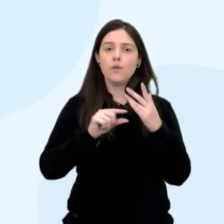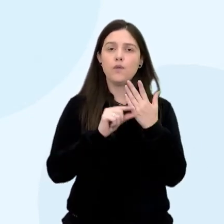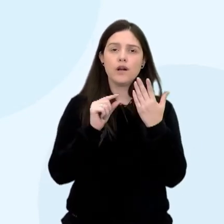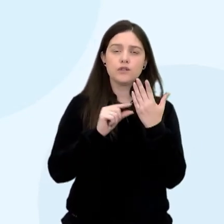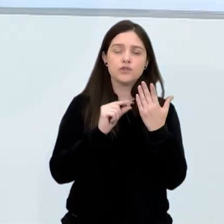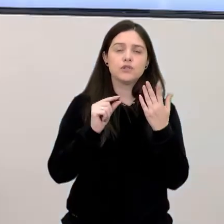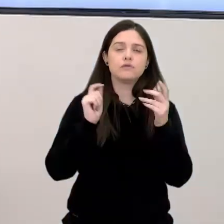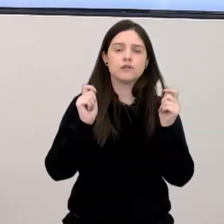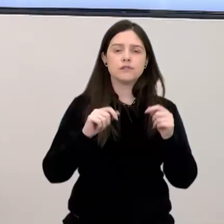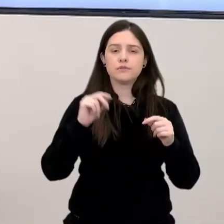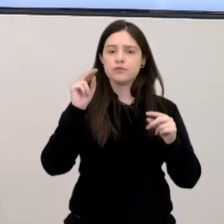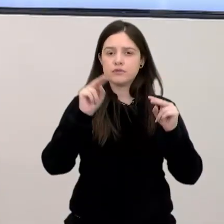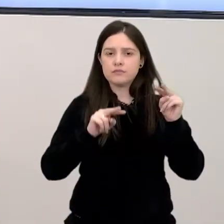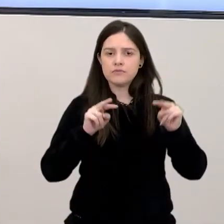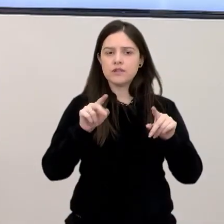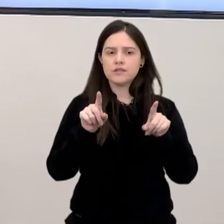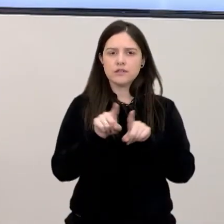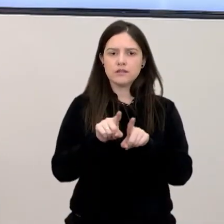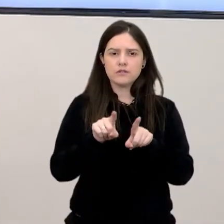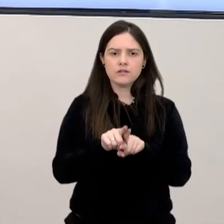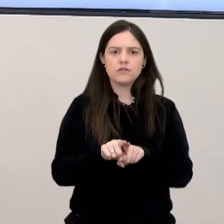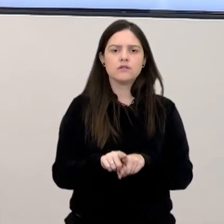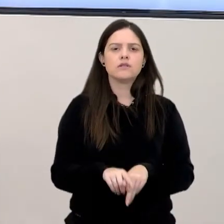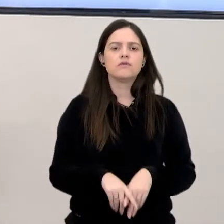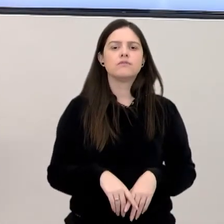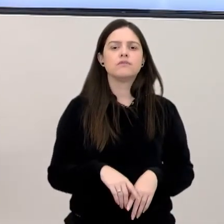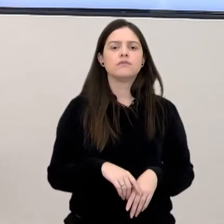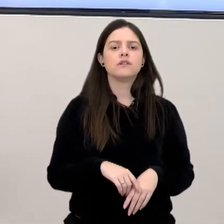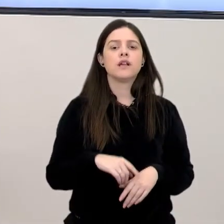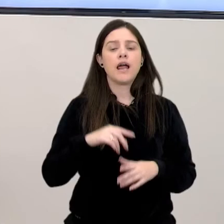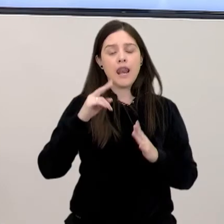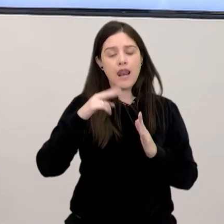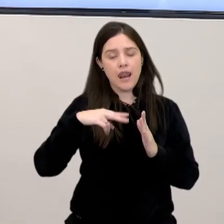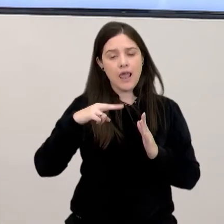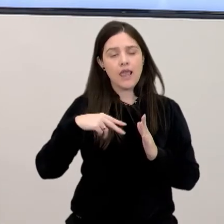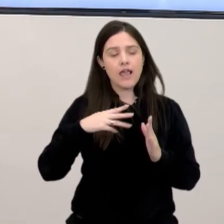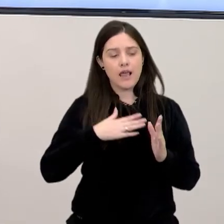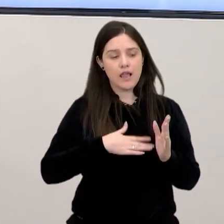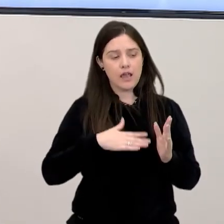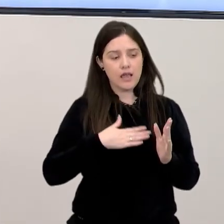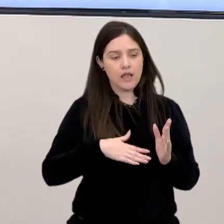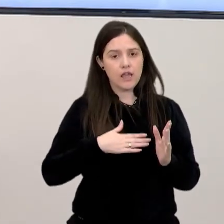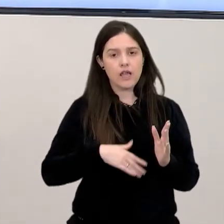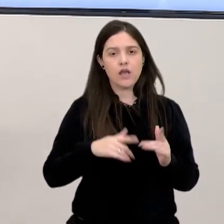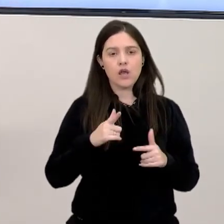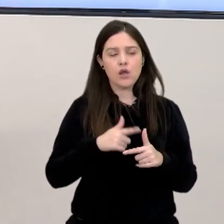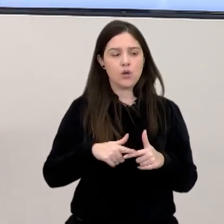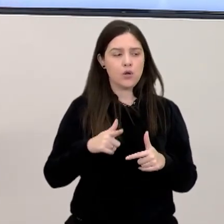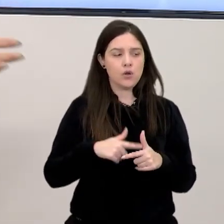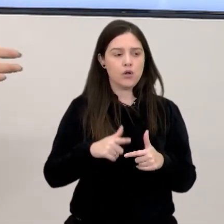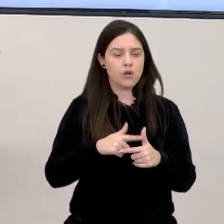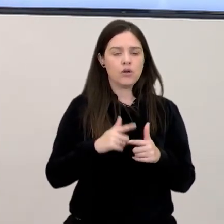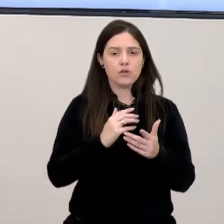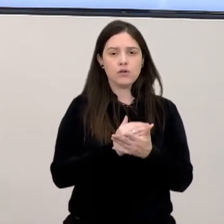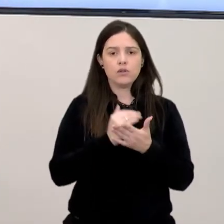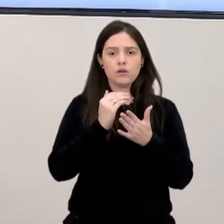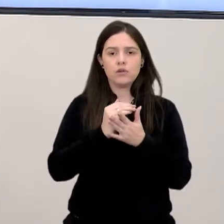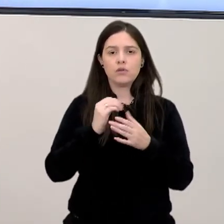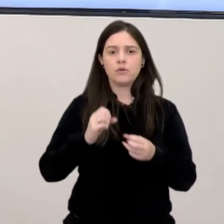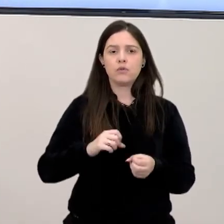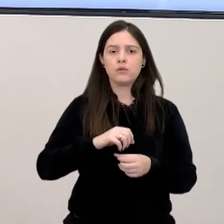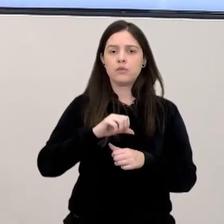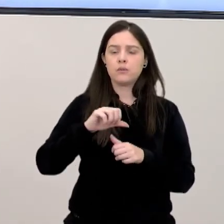tem umas coisas mais legais, vocês podem ler com mais afinco. Leia com propriedade se vocês forem reproduzir